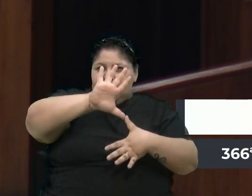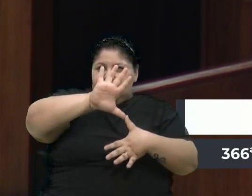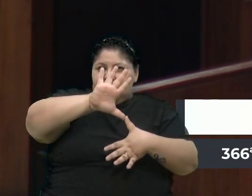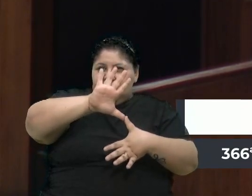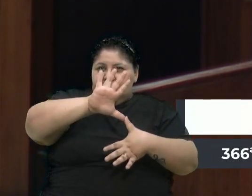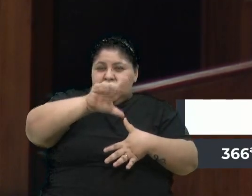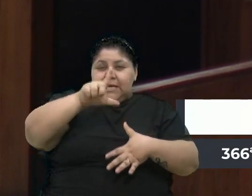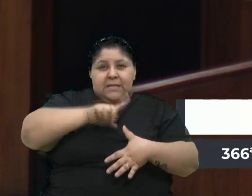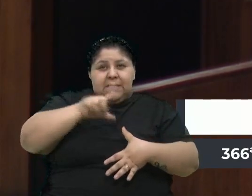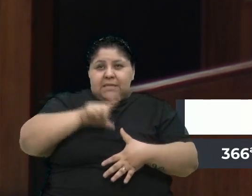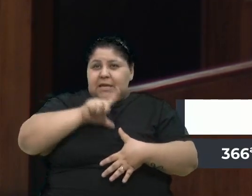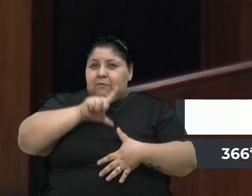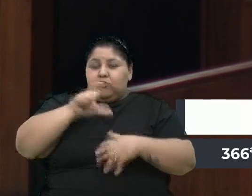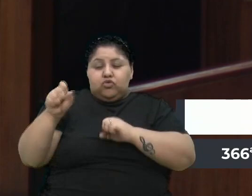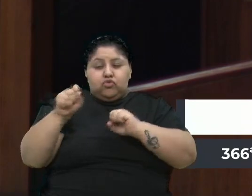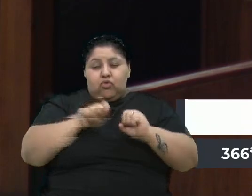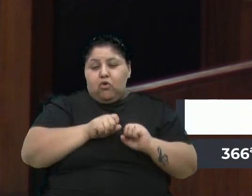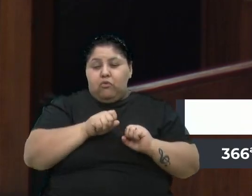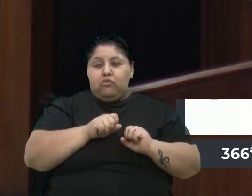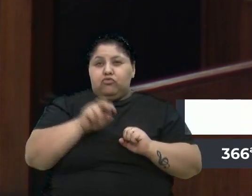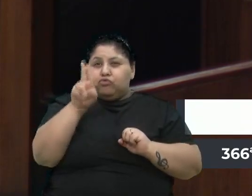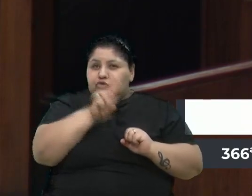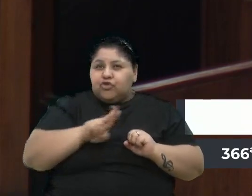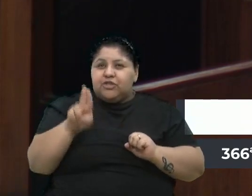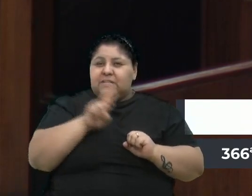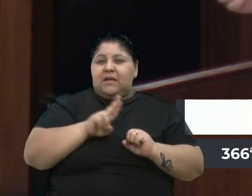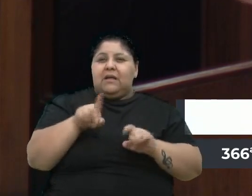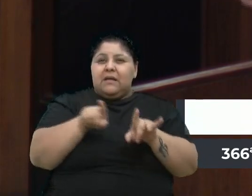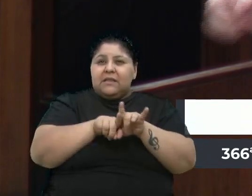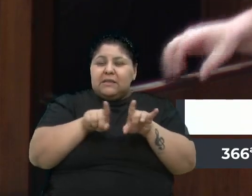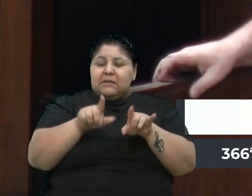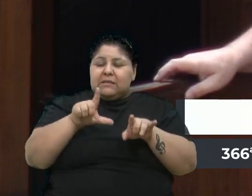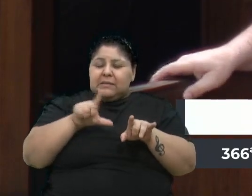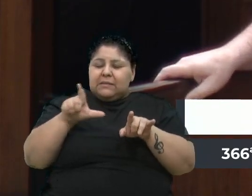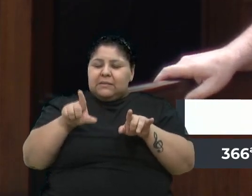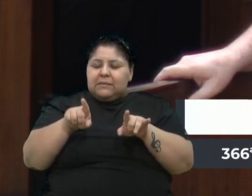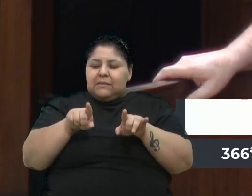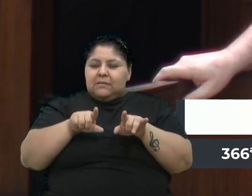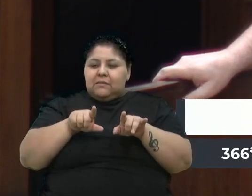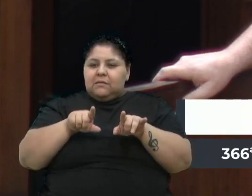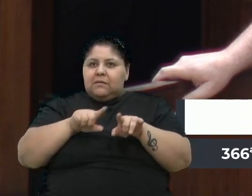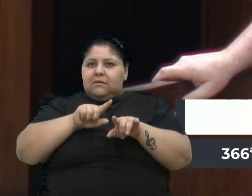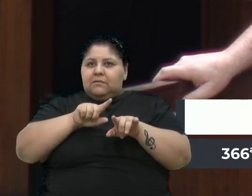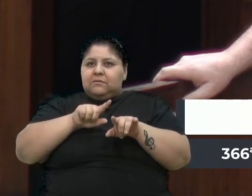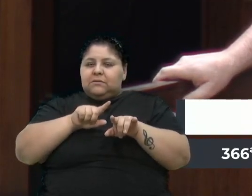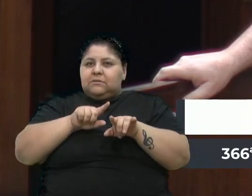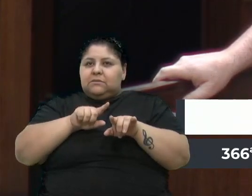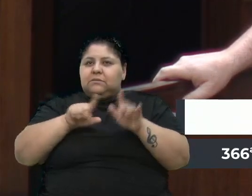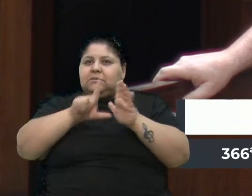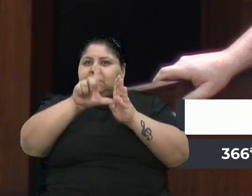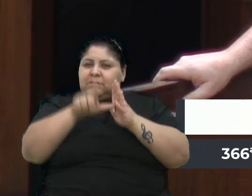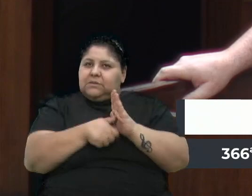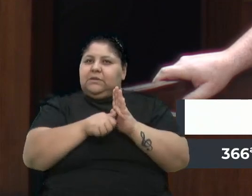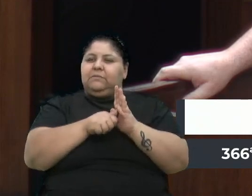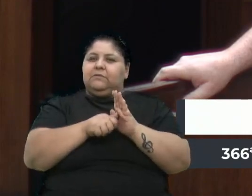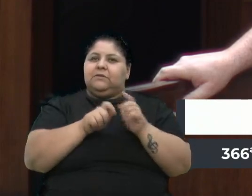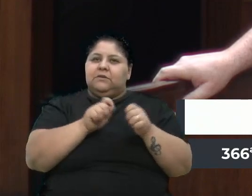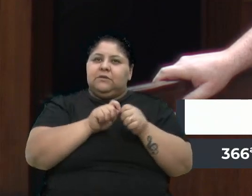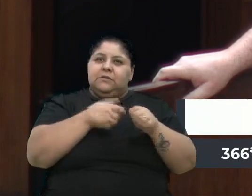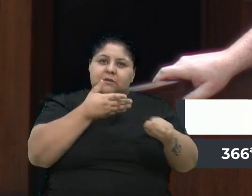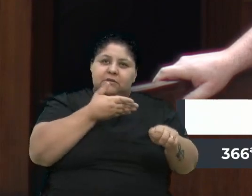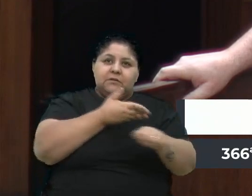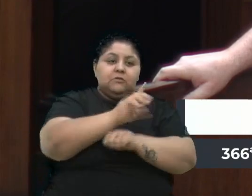tornar realidade e a gente possa utilizar e usufruir muito desse legado que uma candidatura do